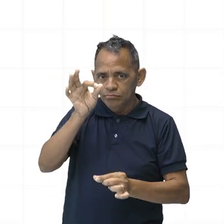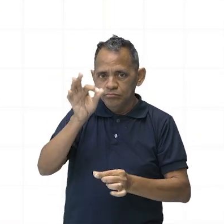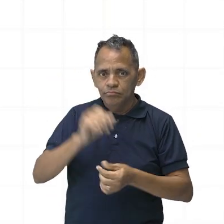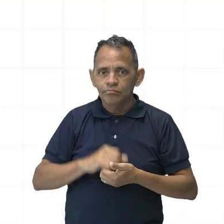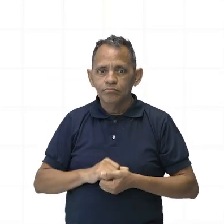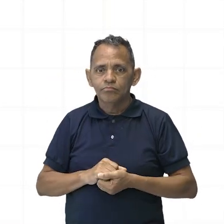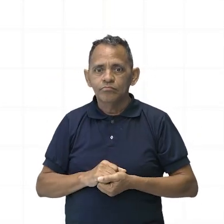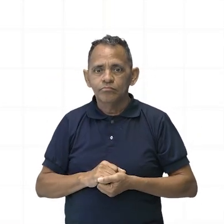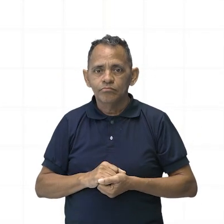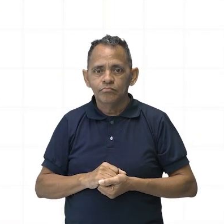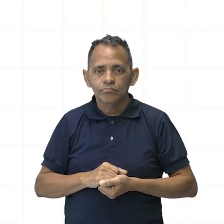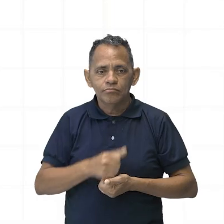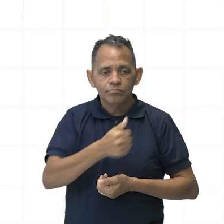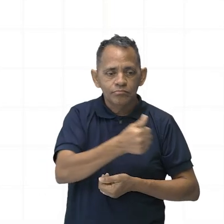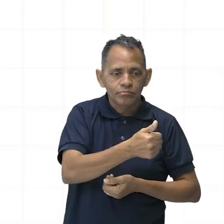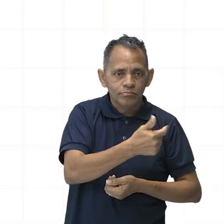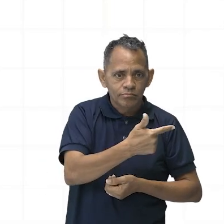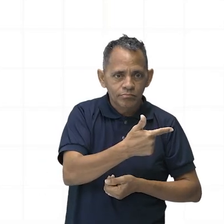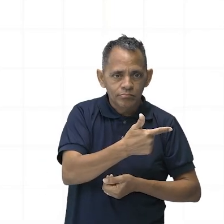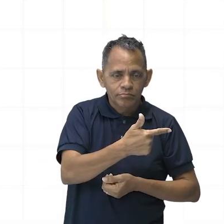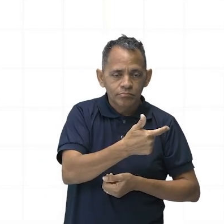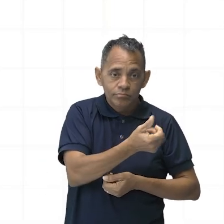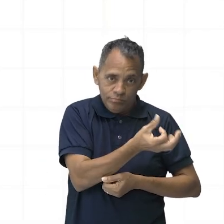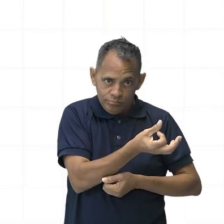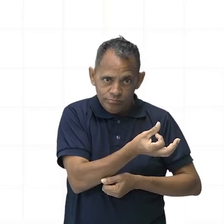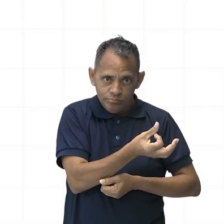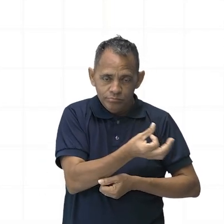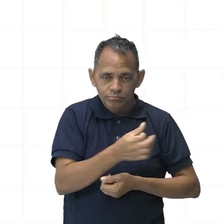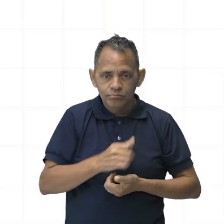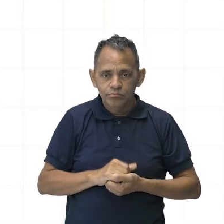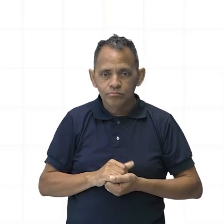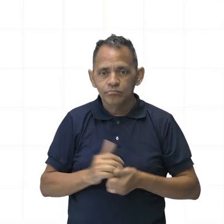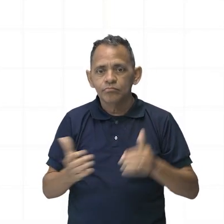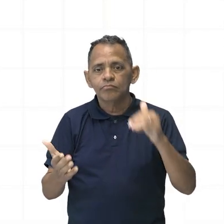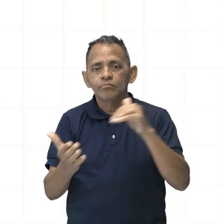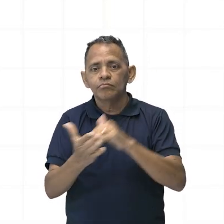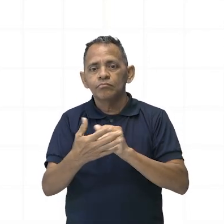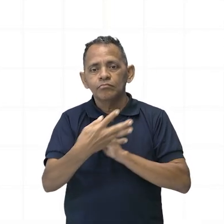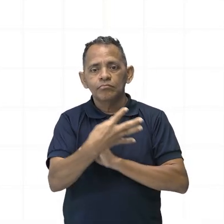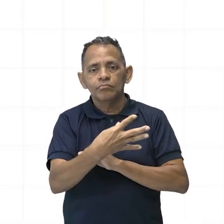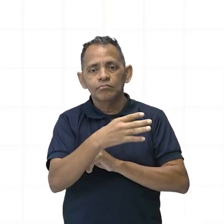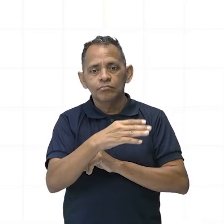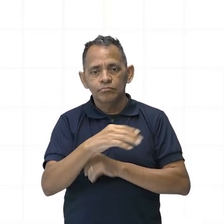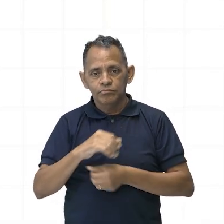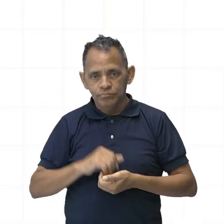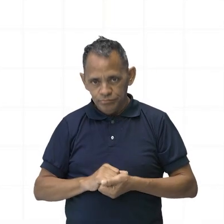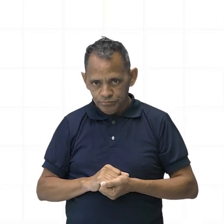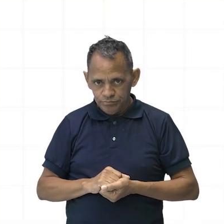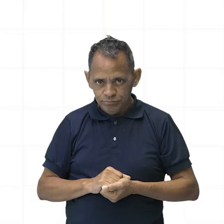E a última, 4%. Como aqui está indo de 8 em 8, vamos dizer que esse aqui seja o 4%.